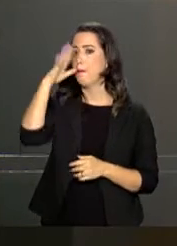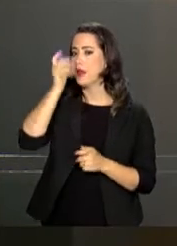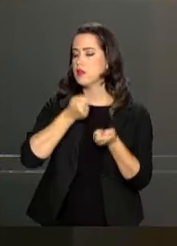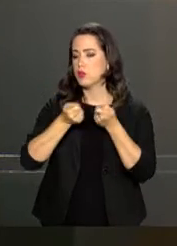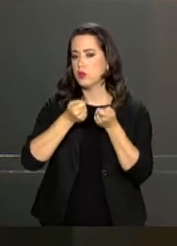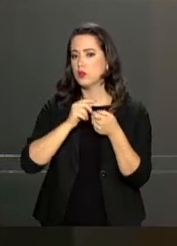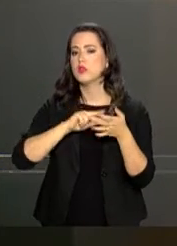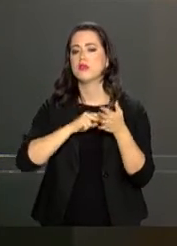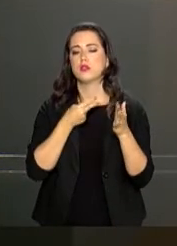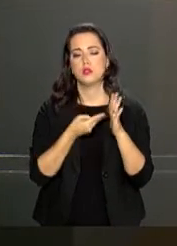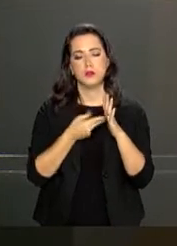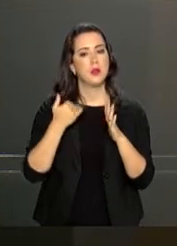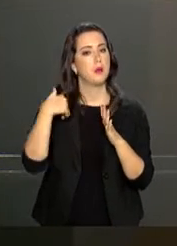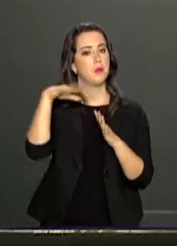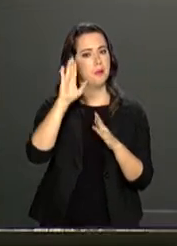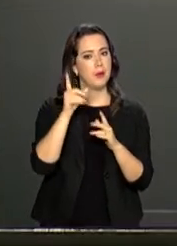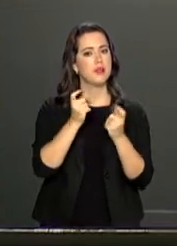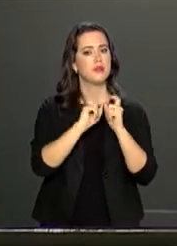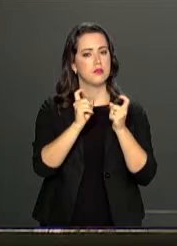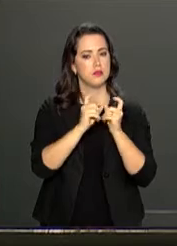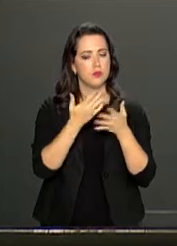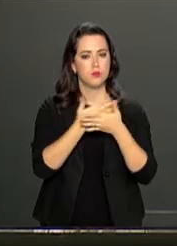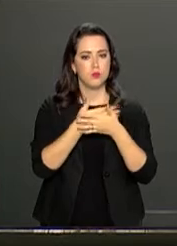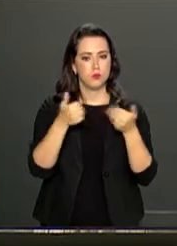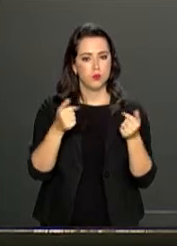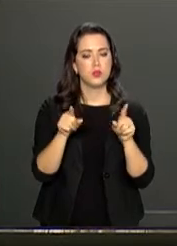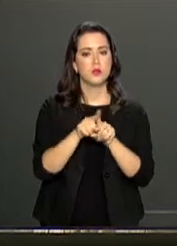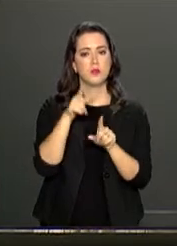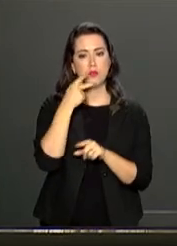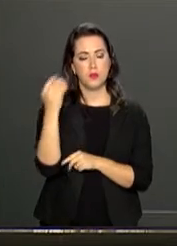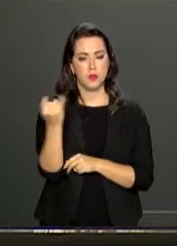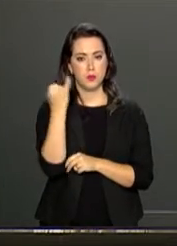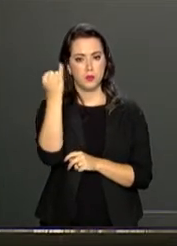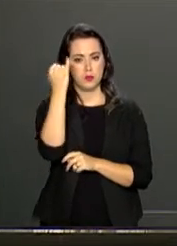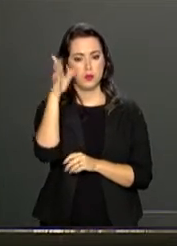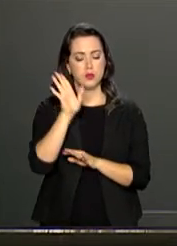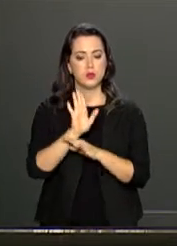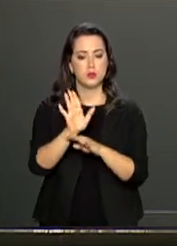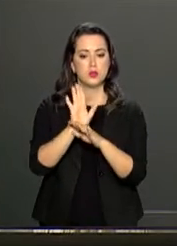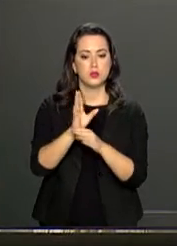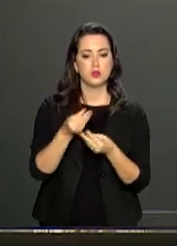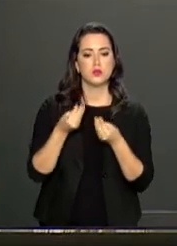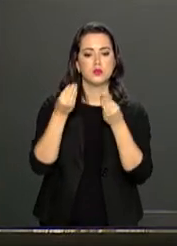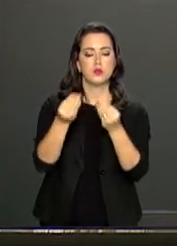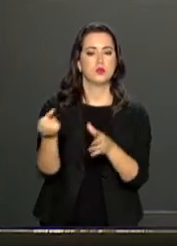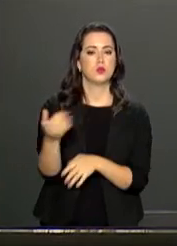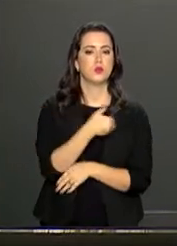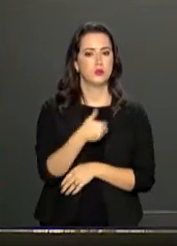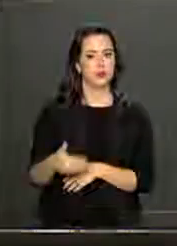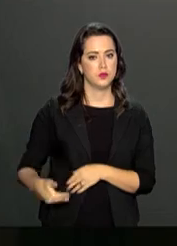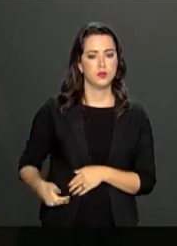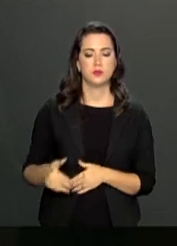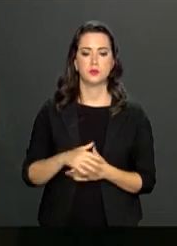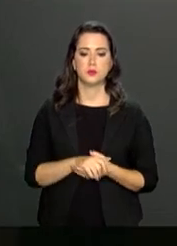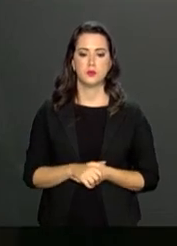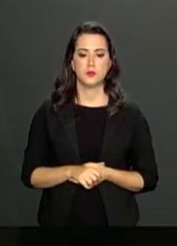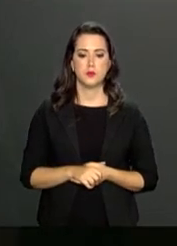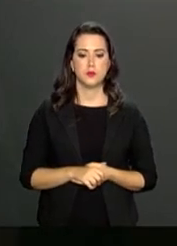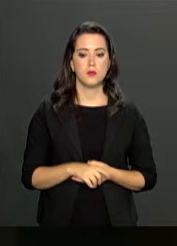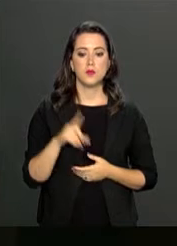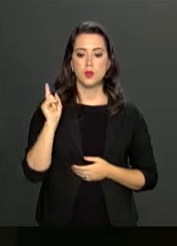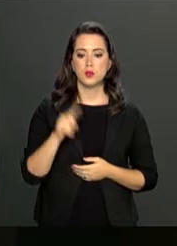melhor gestão dos recursos públicos ela também ressaltou a contribuição que será dada ao novo governo eleito uma iniciativa